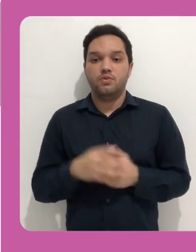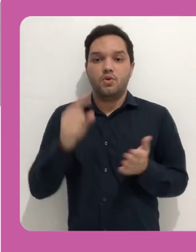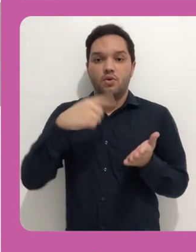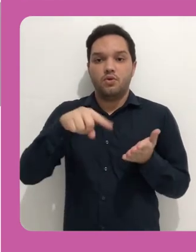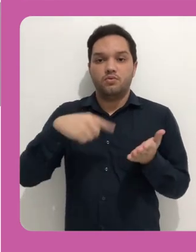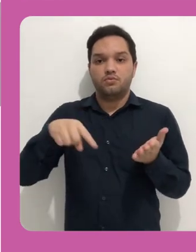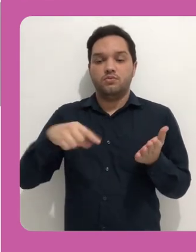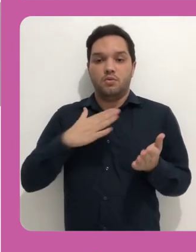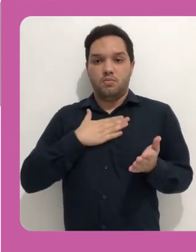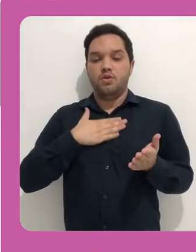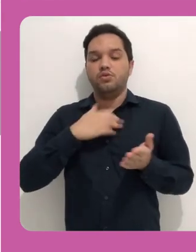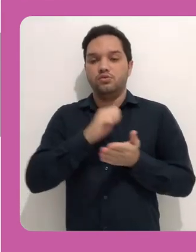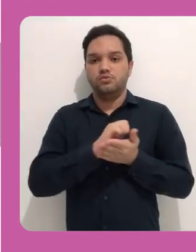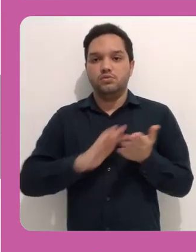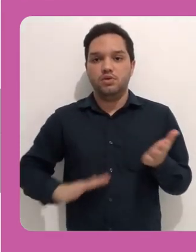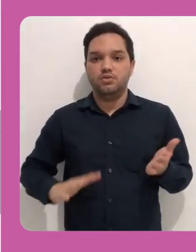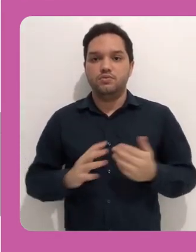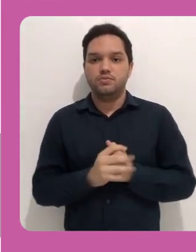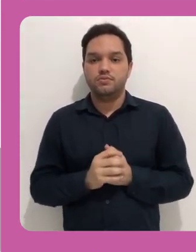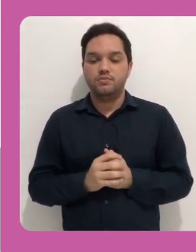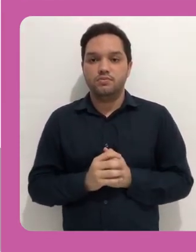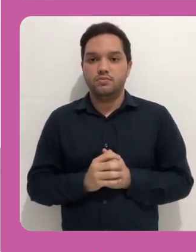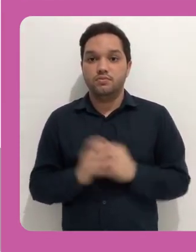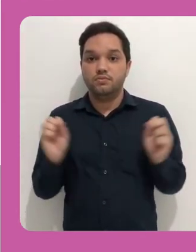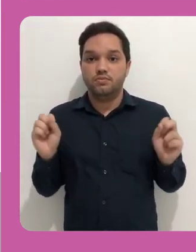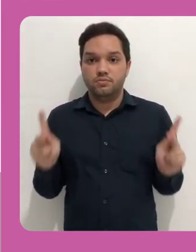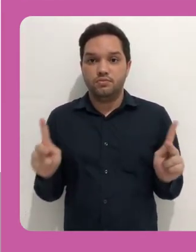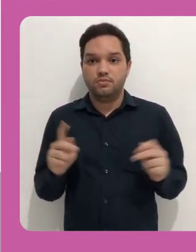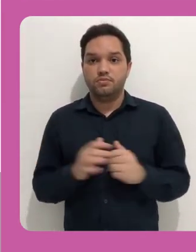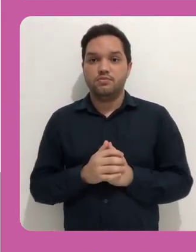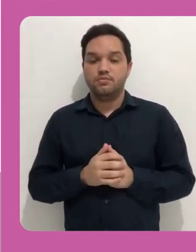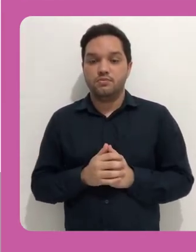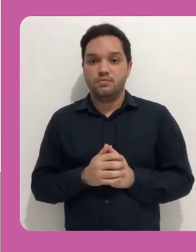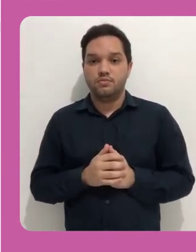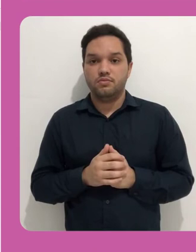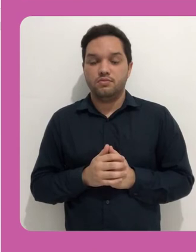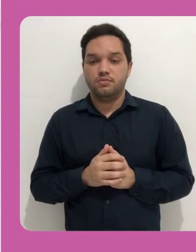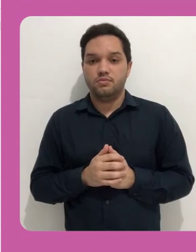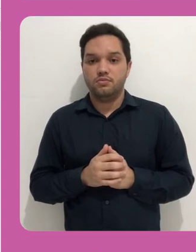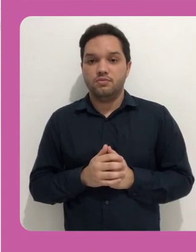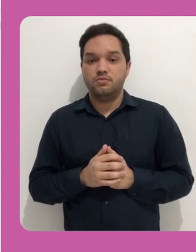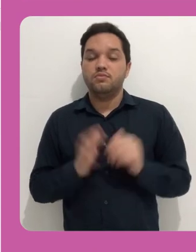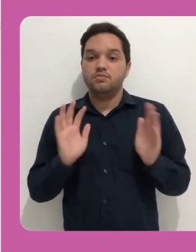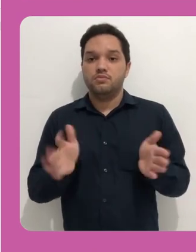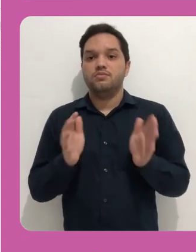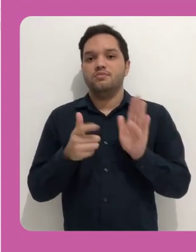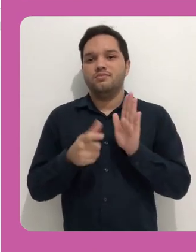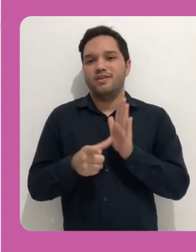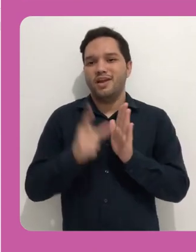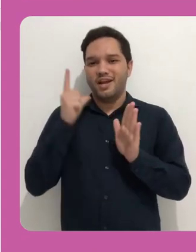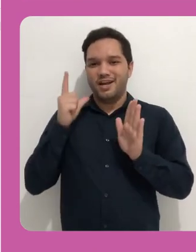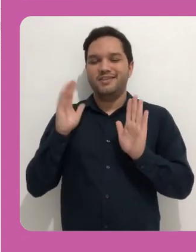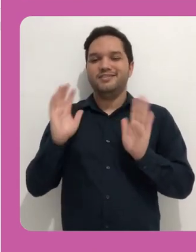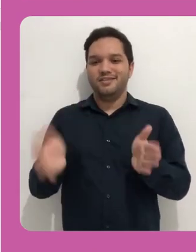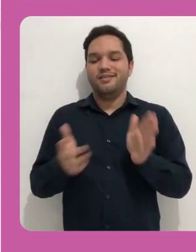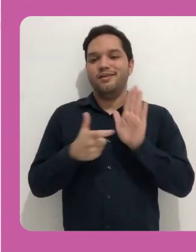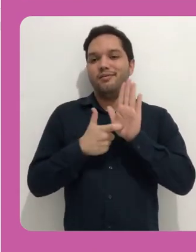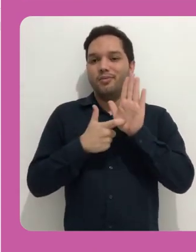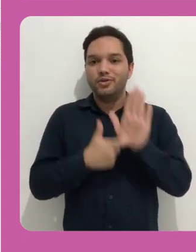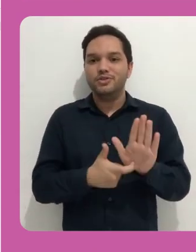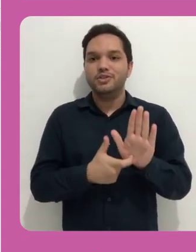vai corrigir a minha atividade. Ok? Então, já me adiantei, também mostrei aqui um